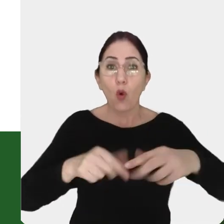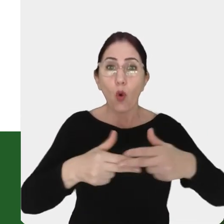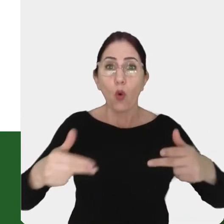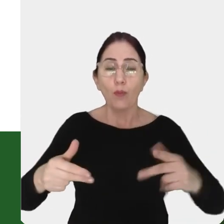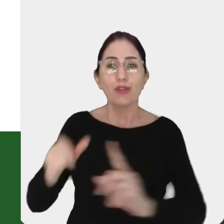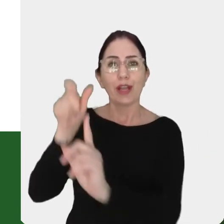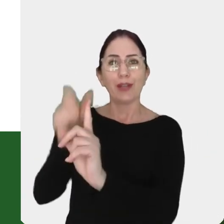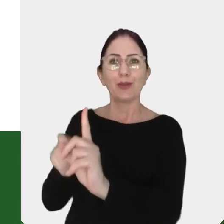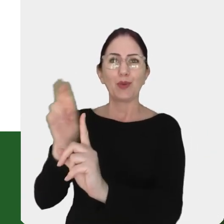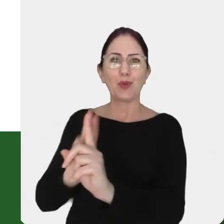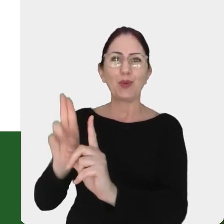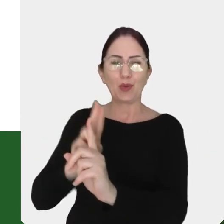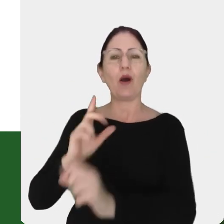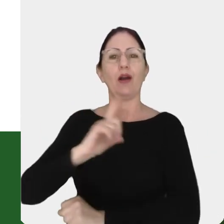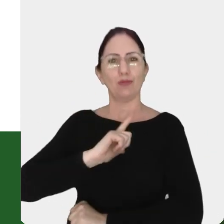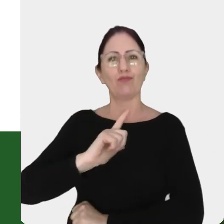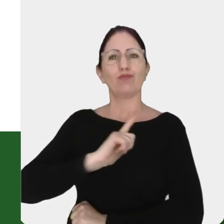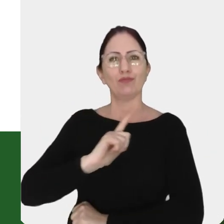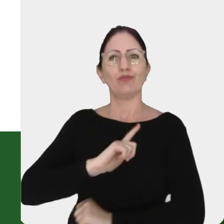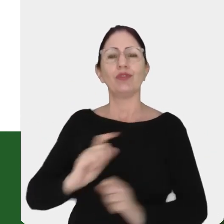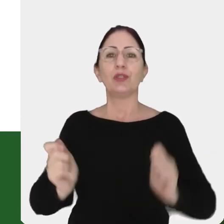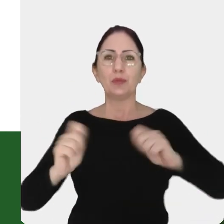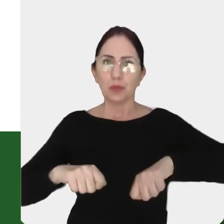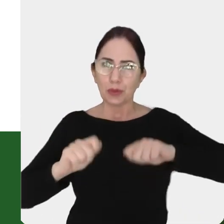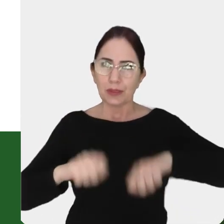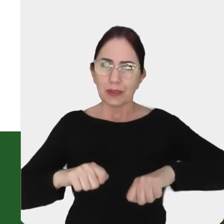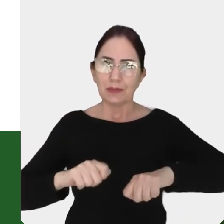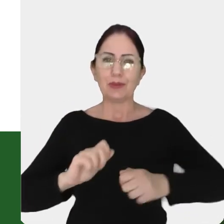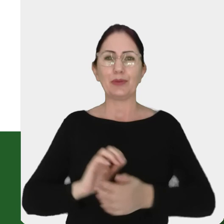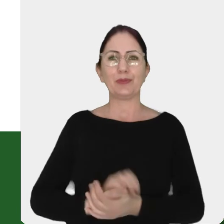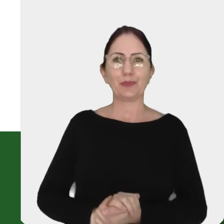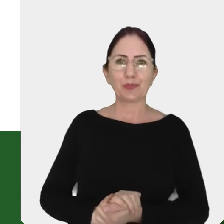objetos nos dá para interagir com ele.